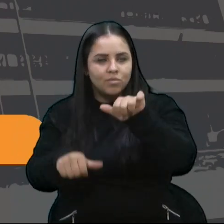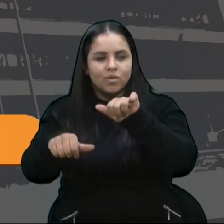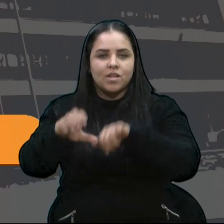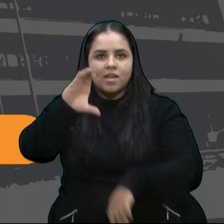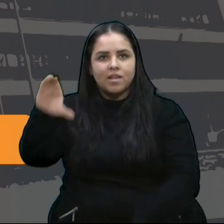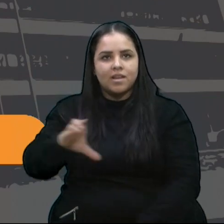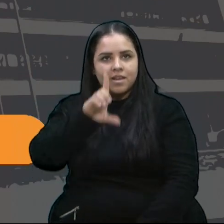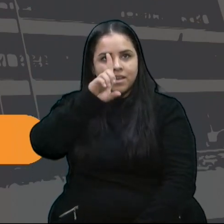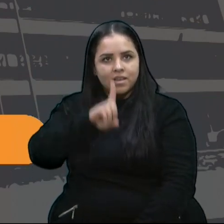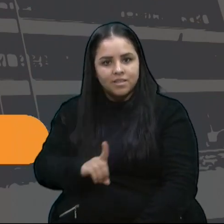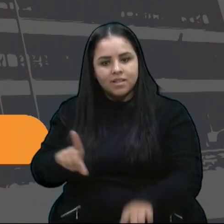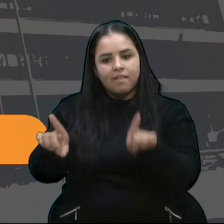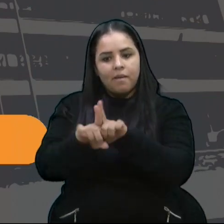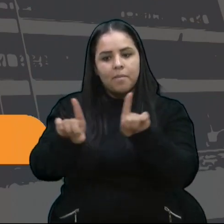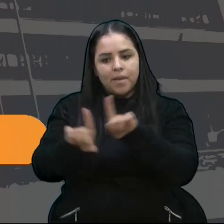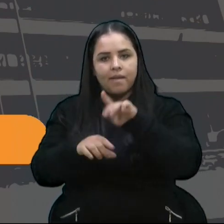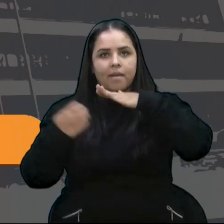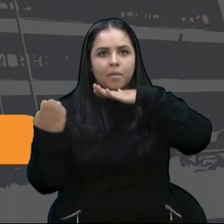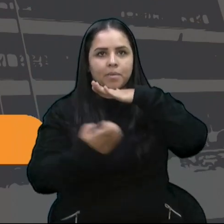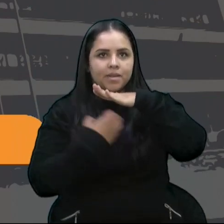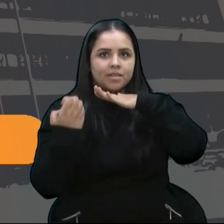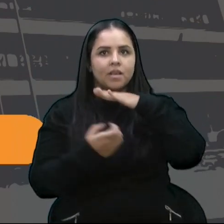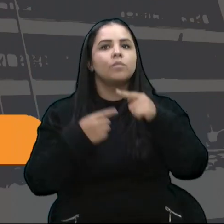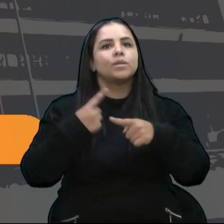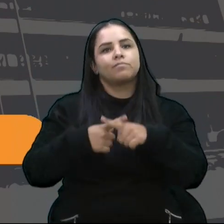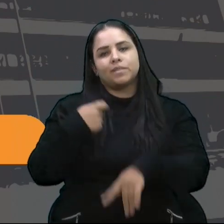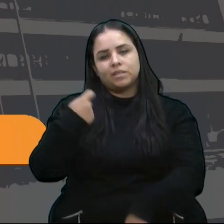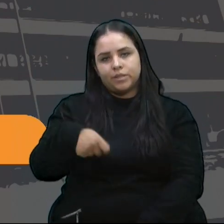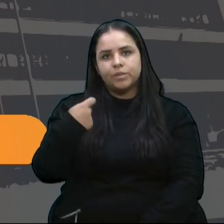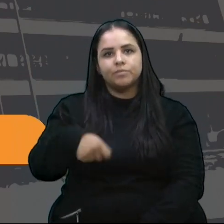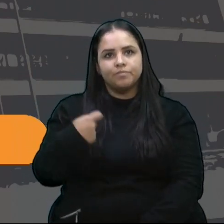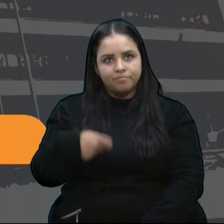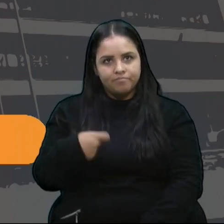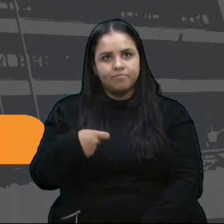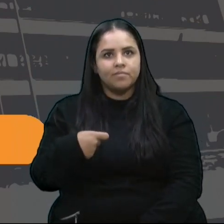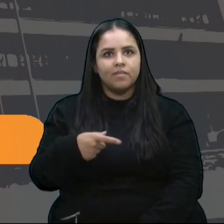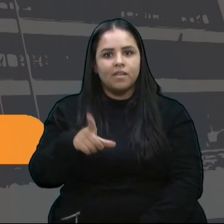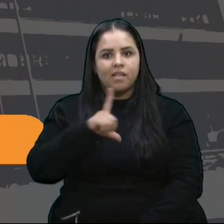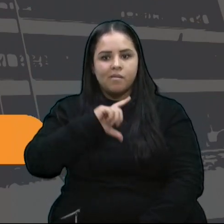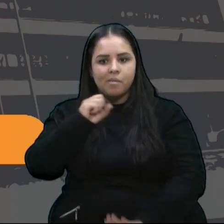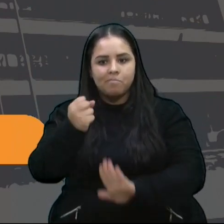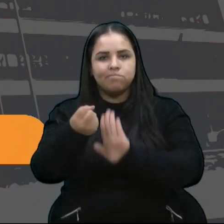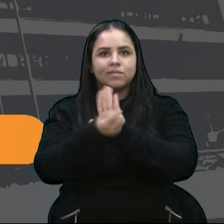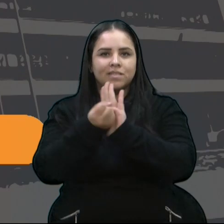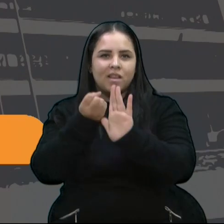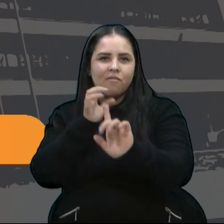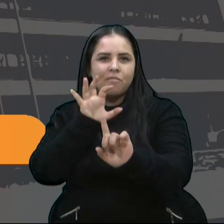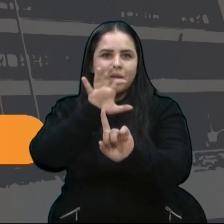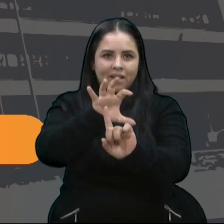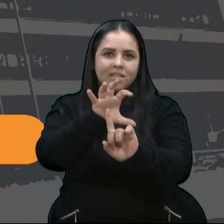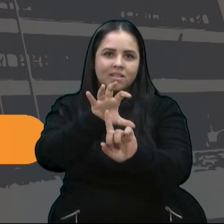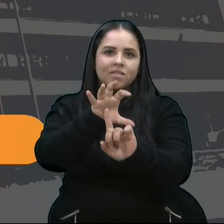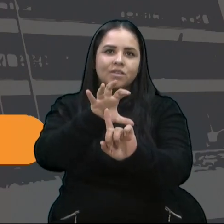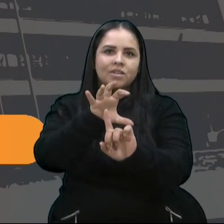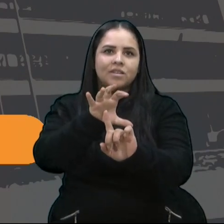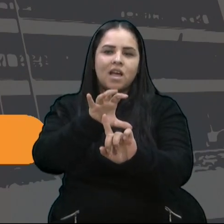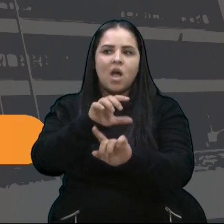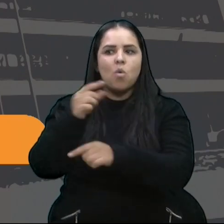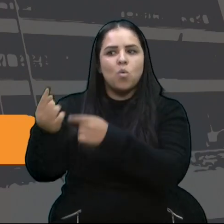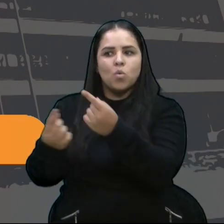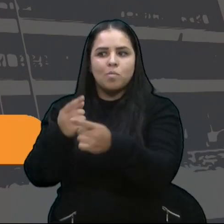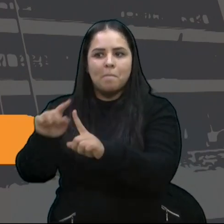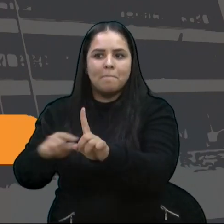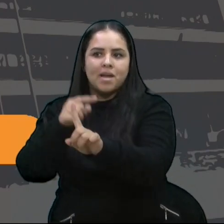para as empresas, porque elas precisaram muito disso. Elas foram impactadas, algumas mais, de alguns